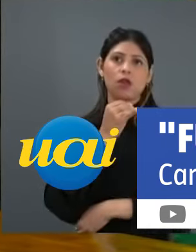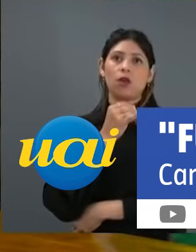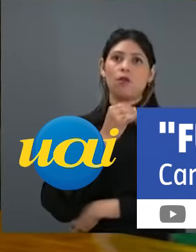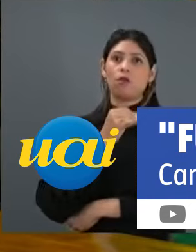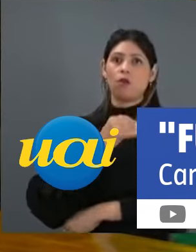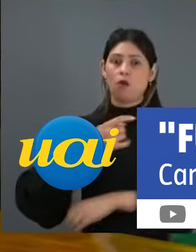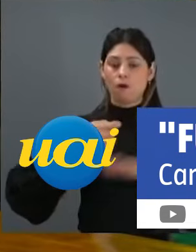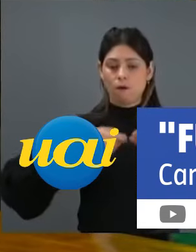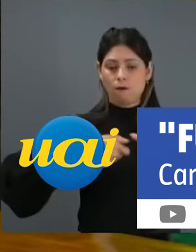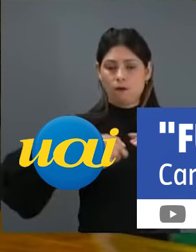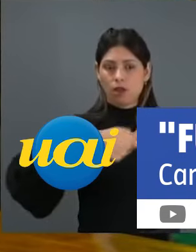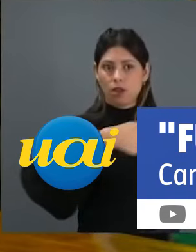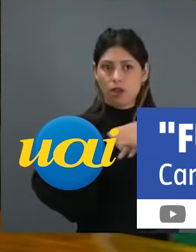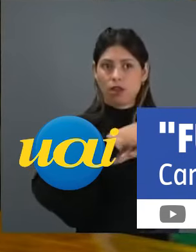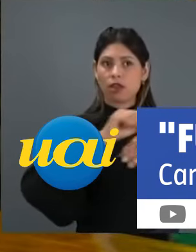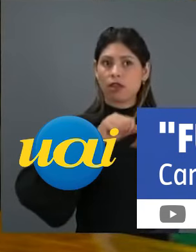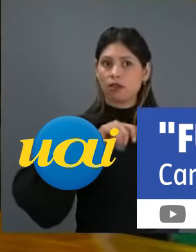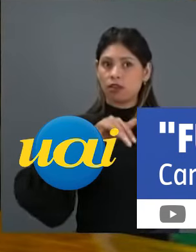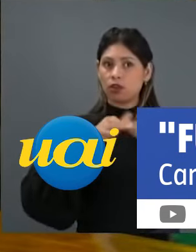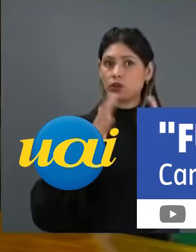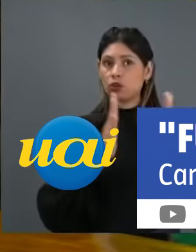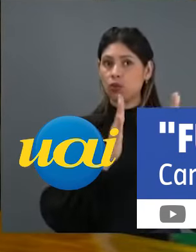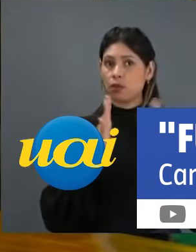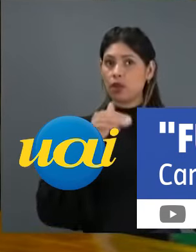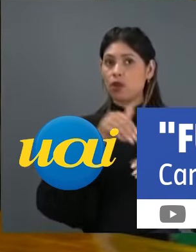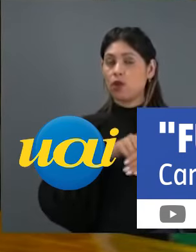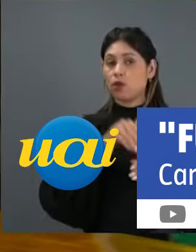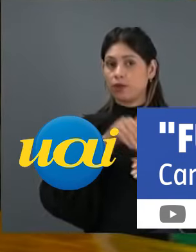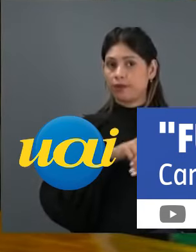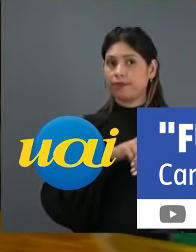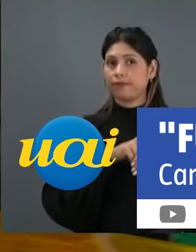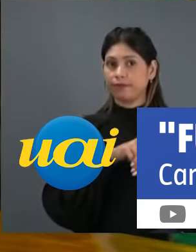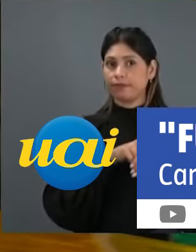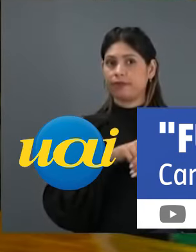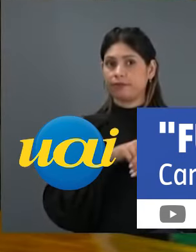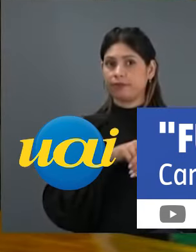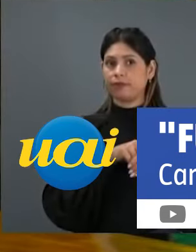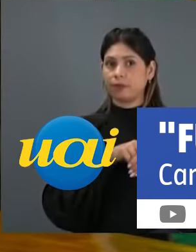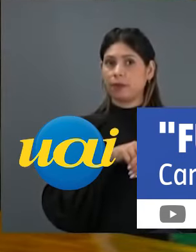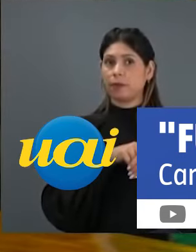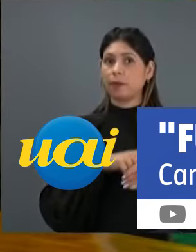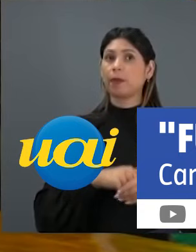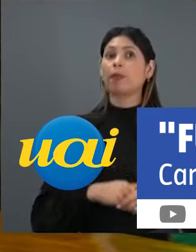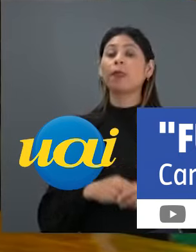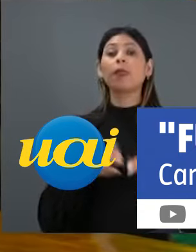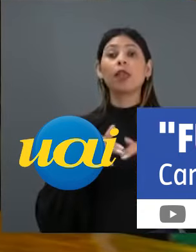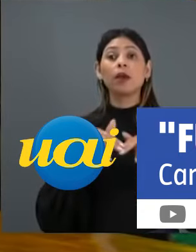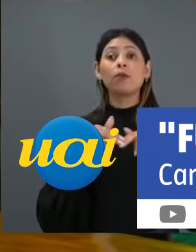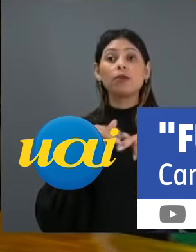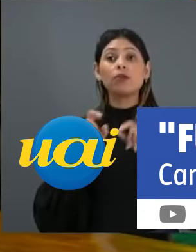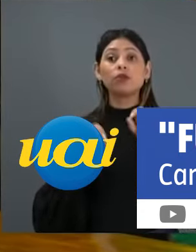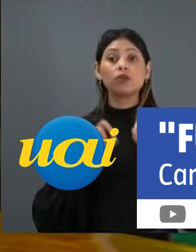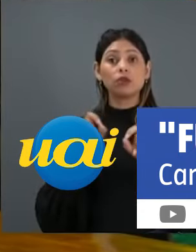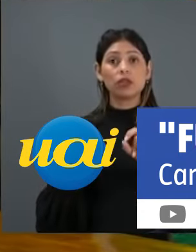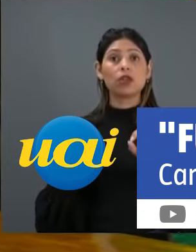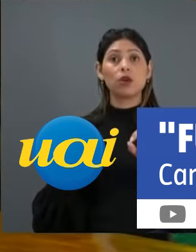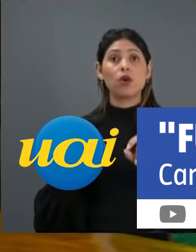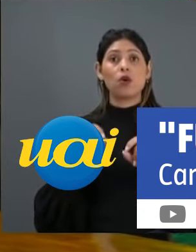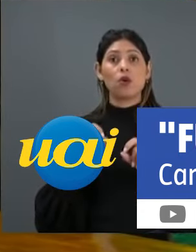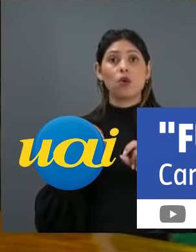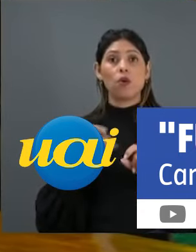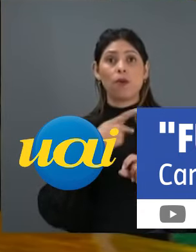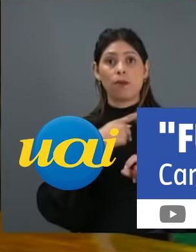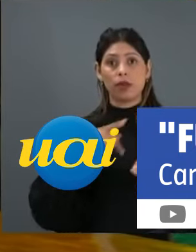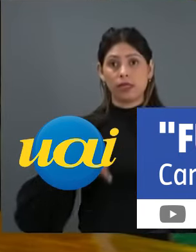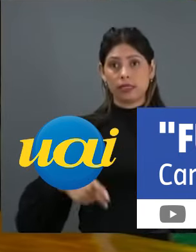news em campanha eleitoral. E então o presidente resolveu vetar um artigo